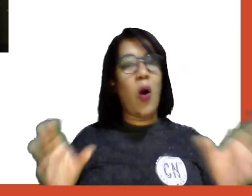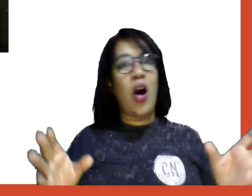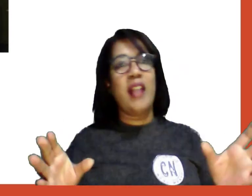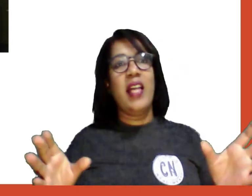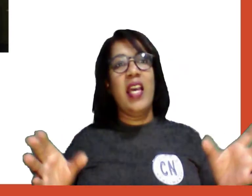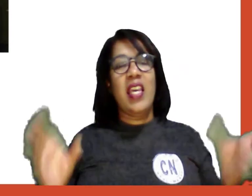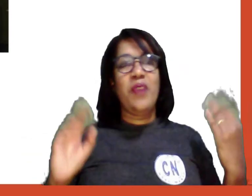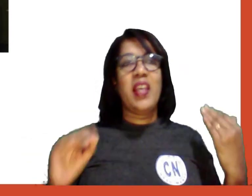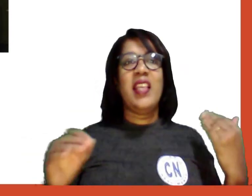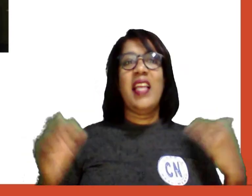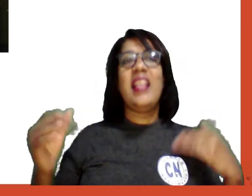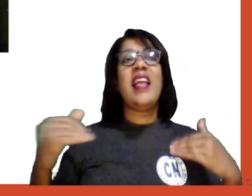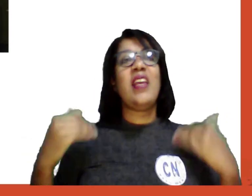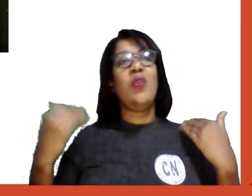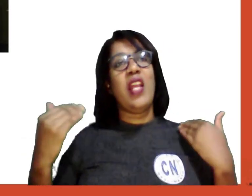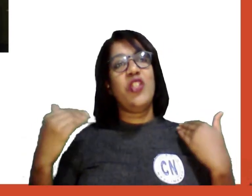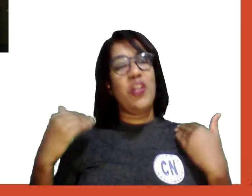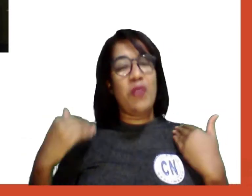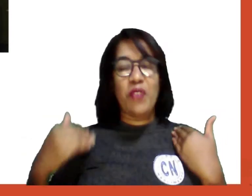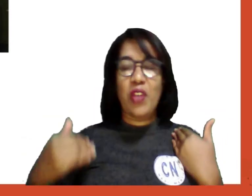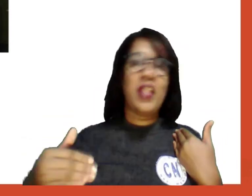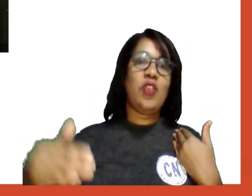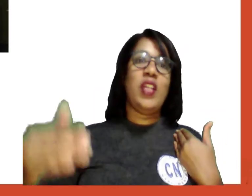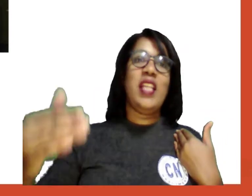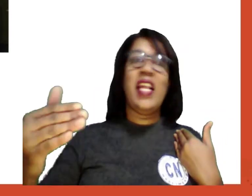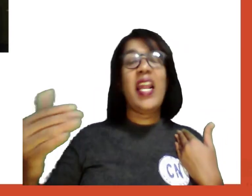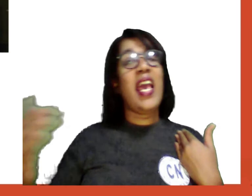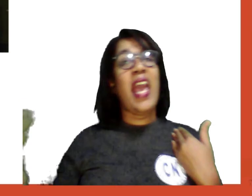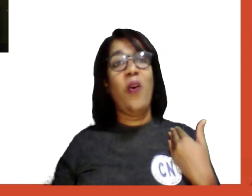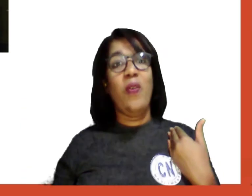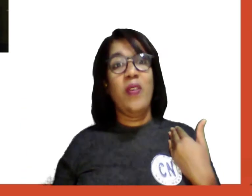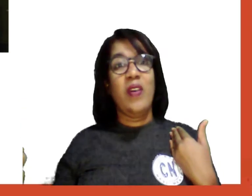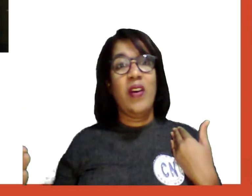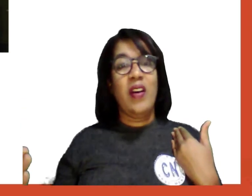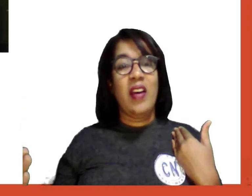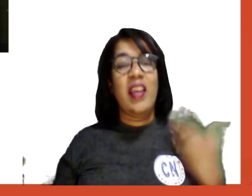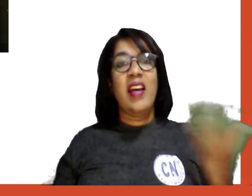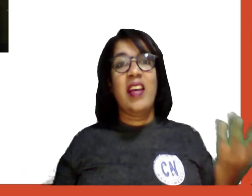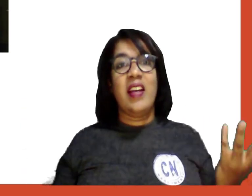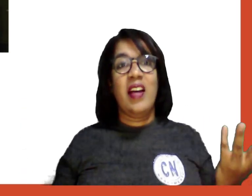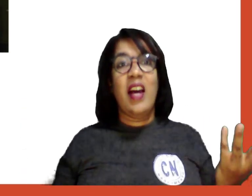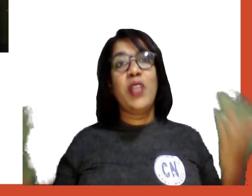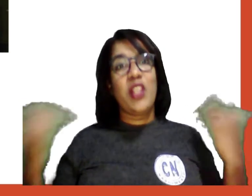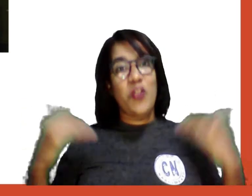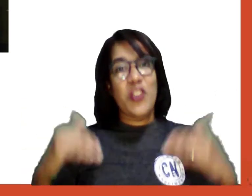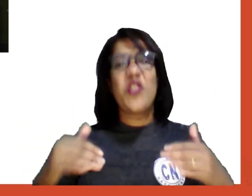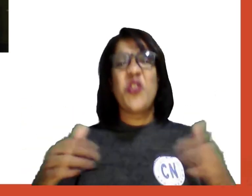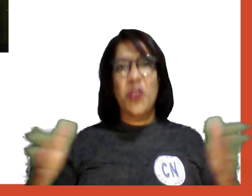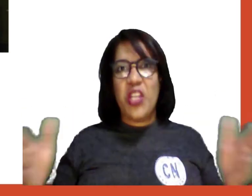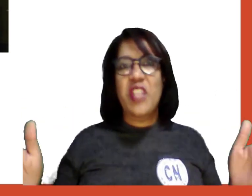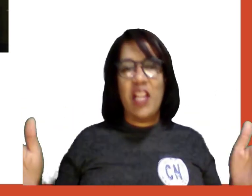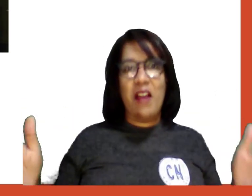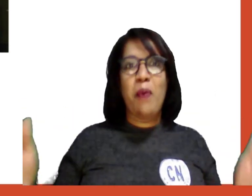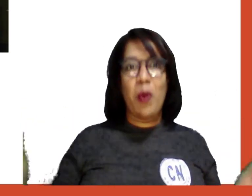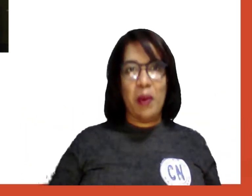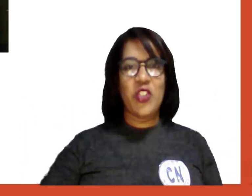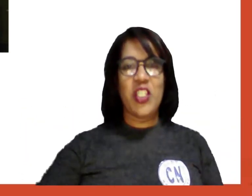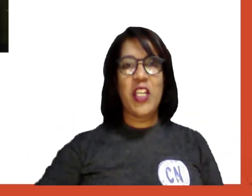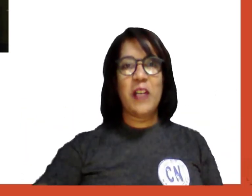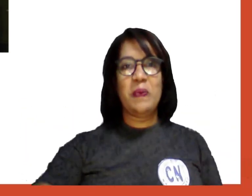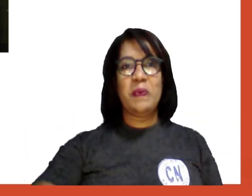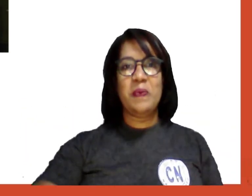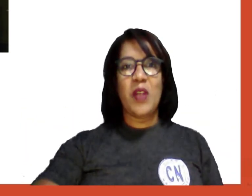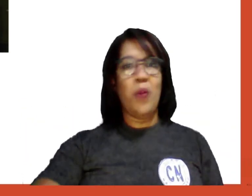que ele acorda e vê que nada daquilo que ele tinha vivido a vida toda dele era real. E aí? Muitas das vezes a gente não deixa se levar por